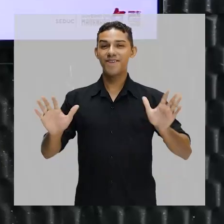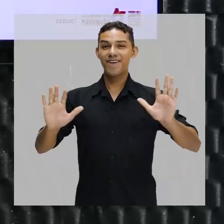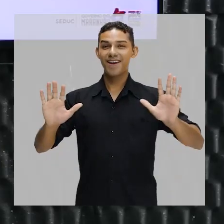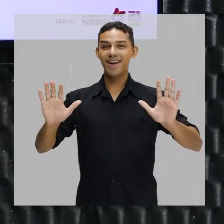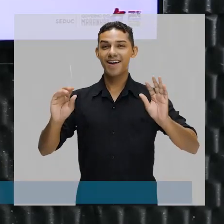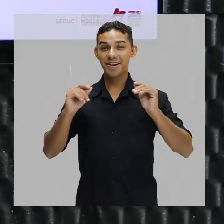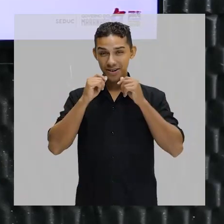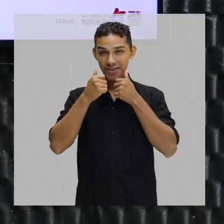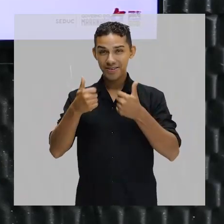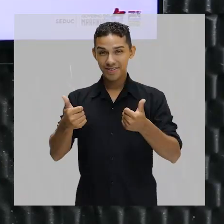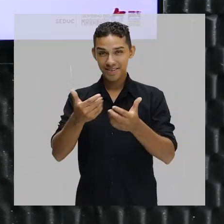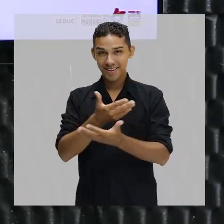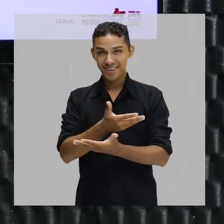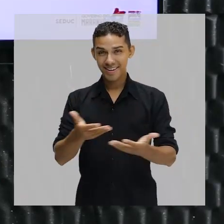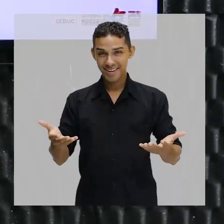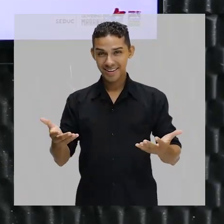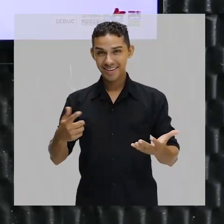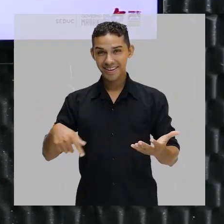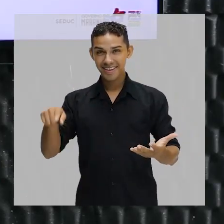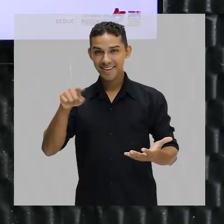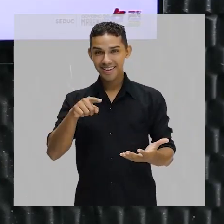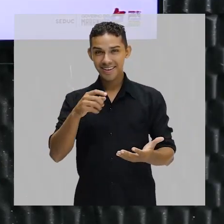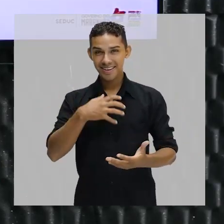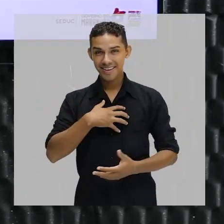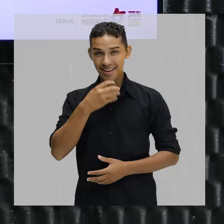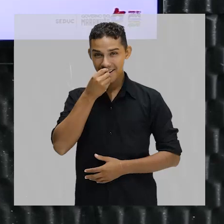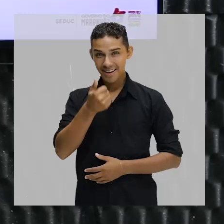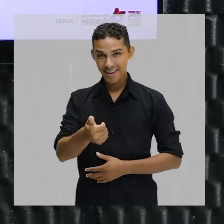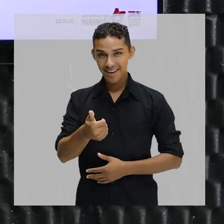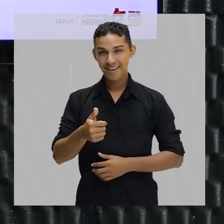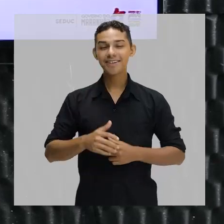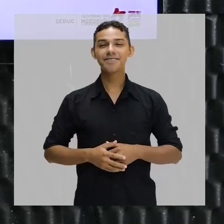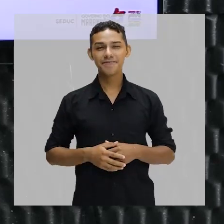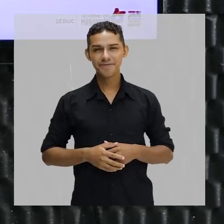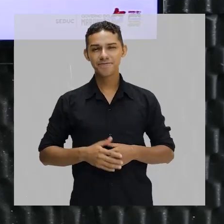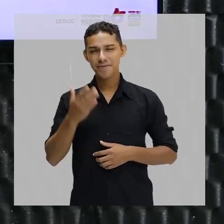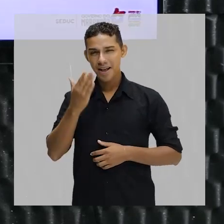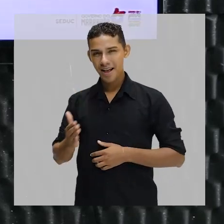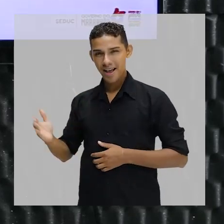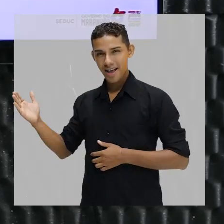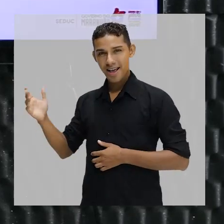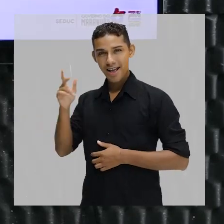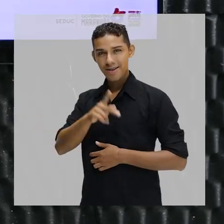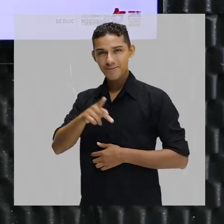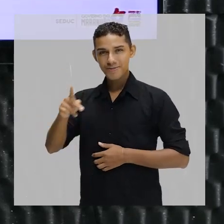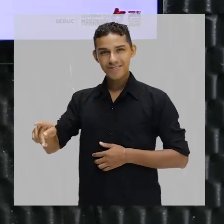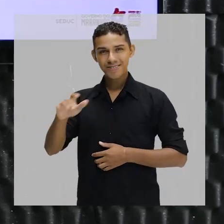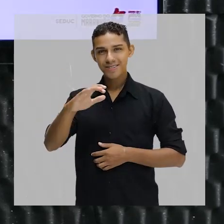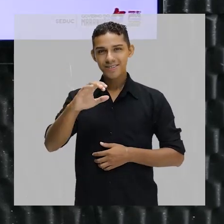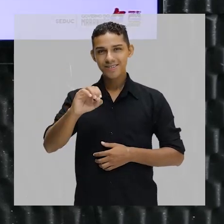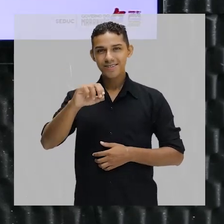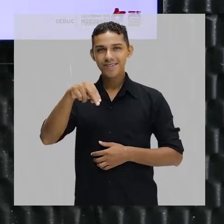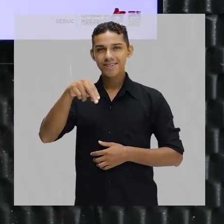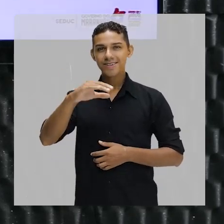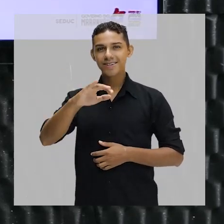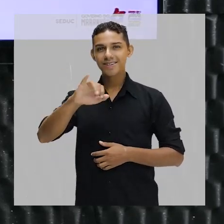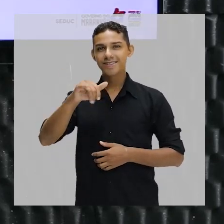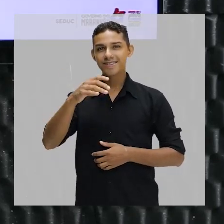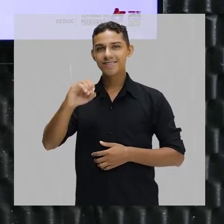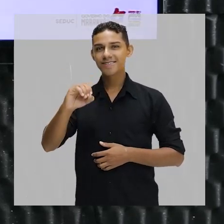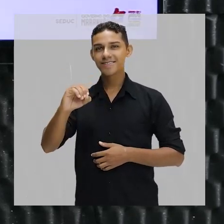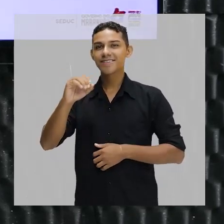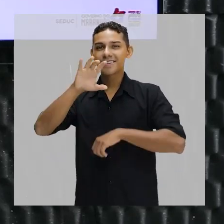Olá pessoal, tudo bem com vocês? Sou a professora Conceição Alencar e começa agora a sua aula de língua portuguesa. Se liga na